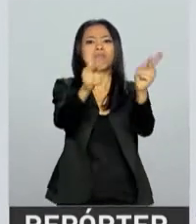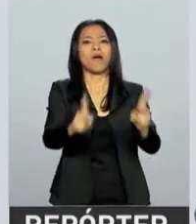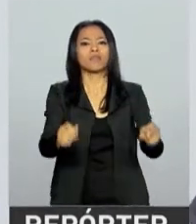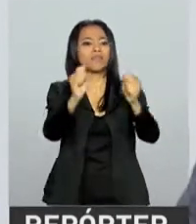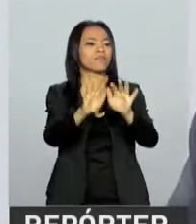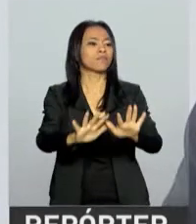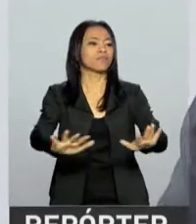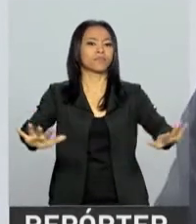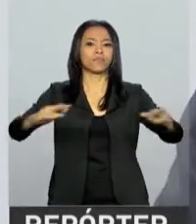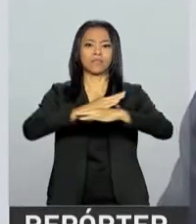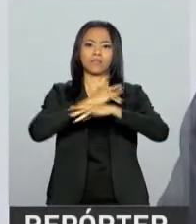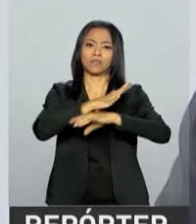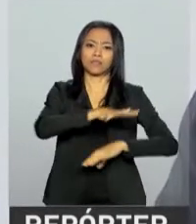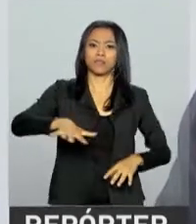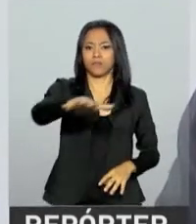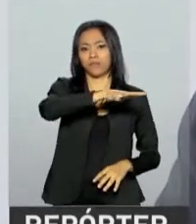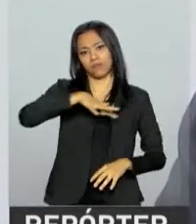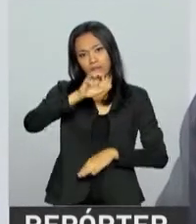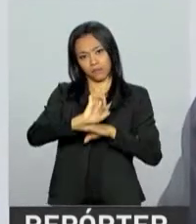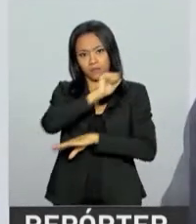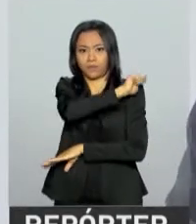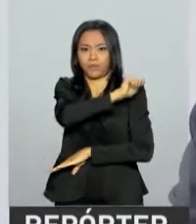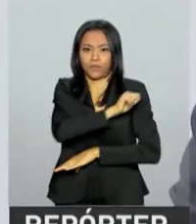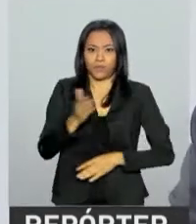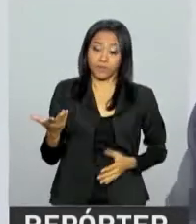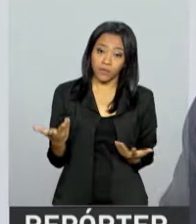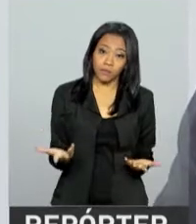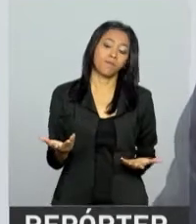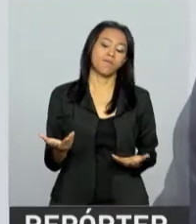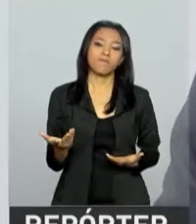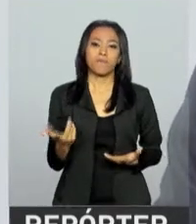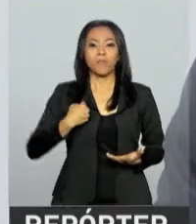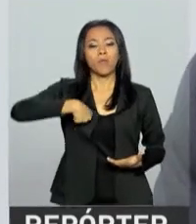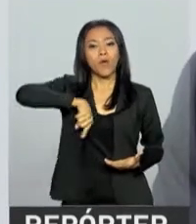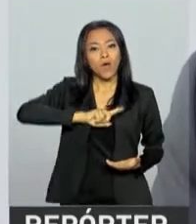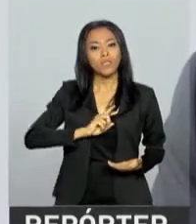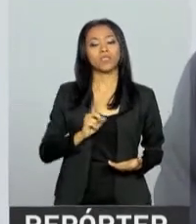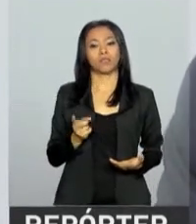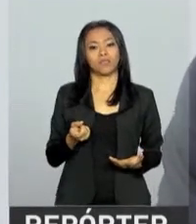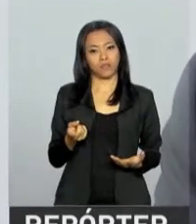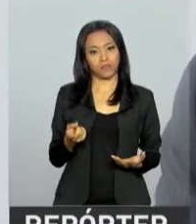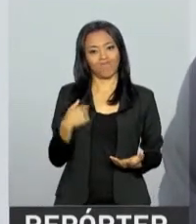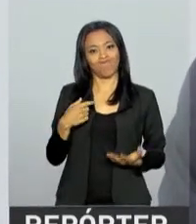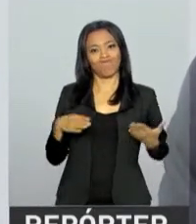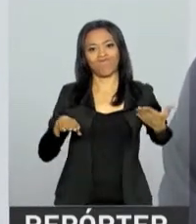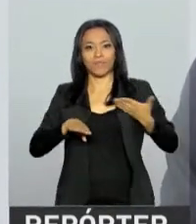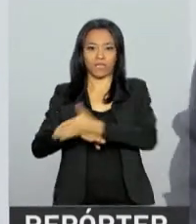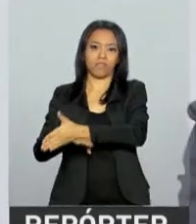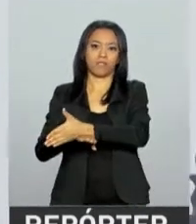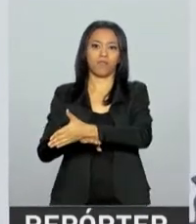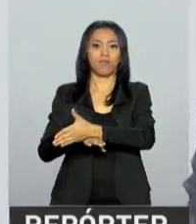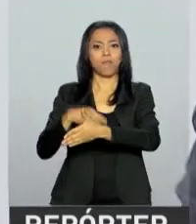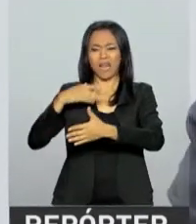tranquilidade na cidade do Rio de Janeiro. Por isso, aliás, nós decretamos a intervenção